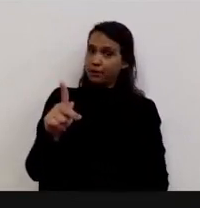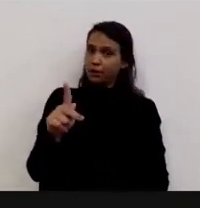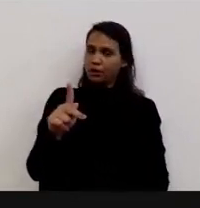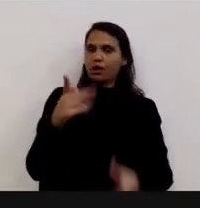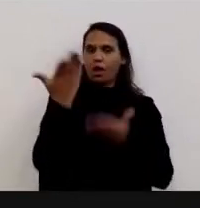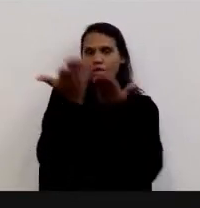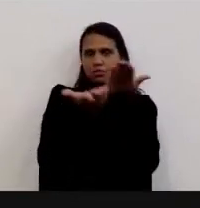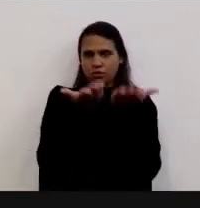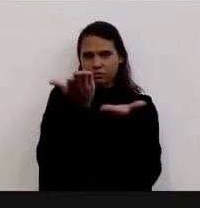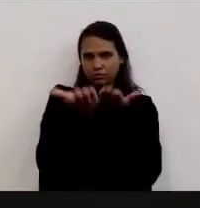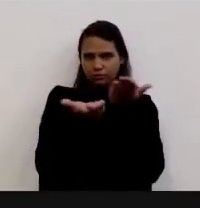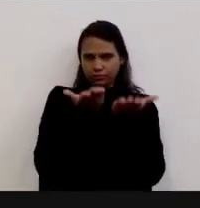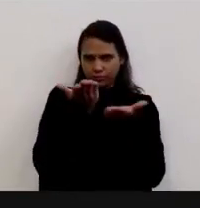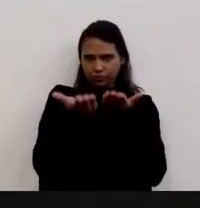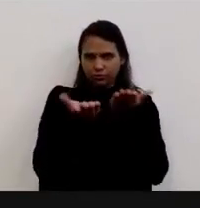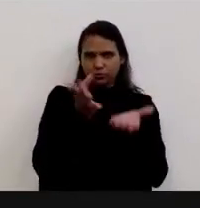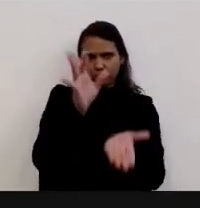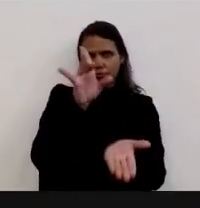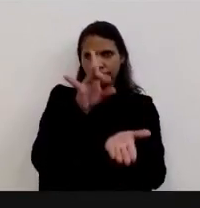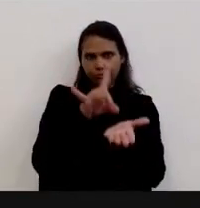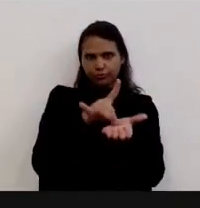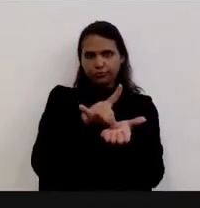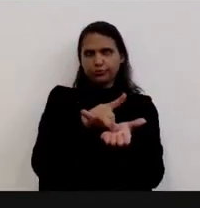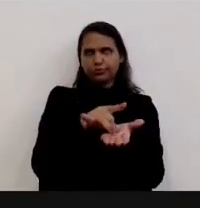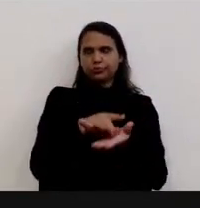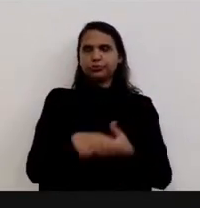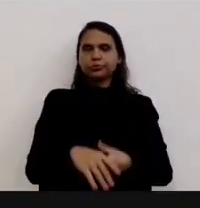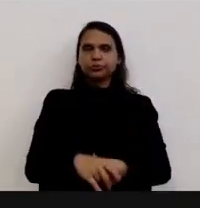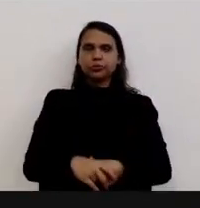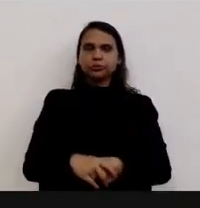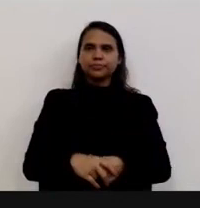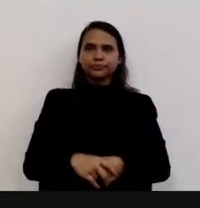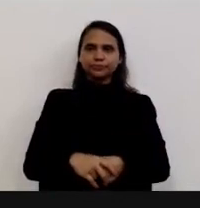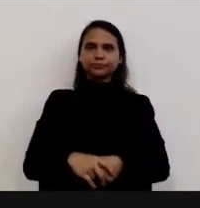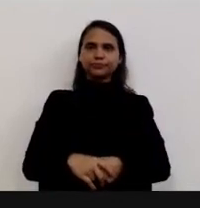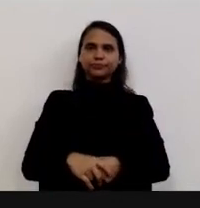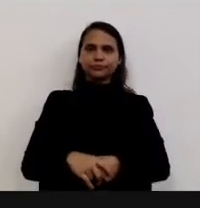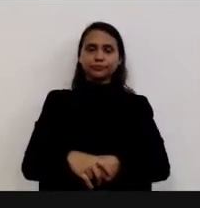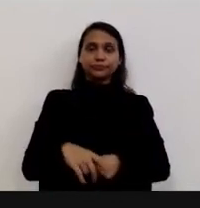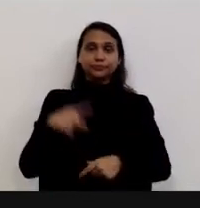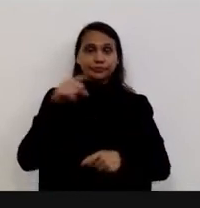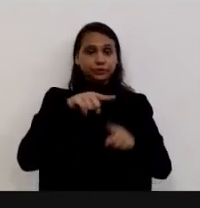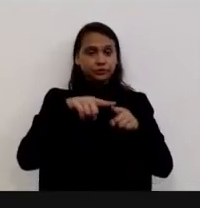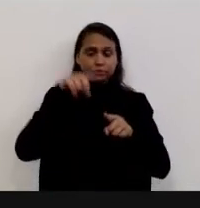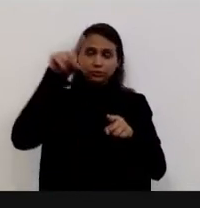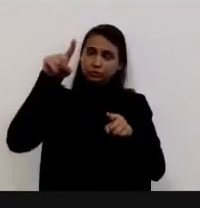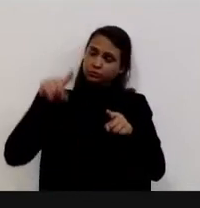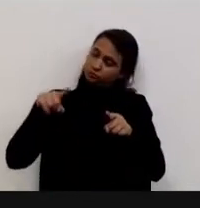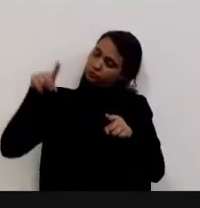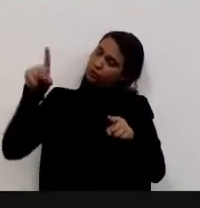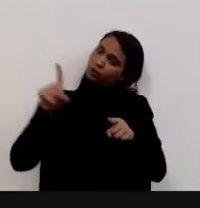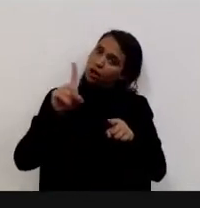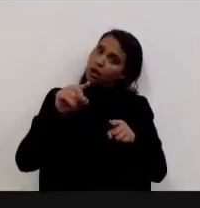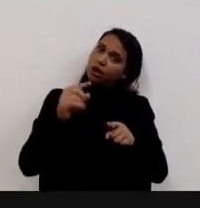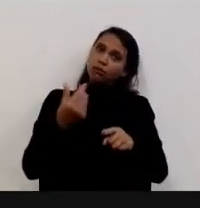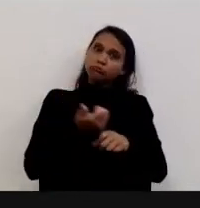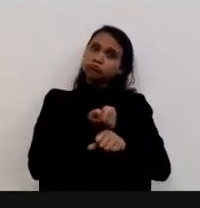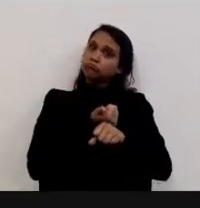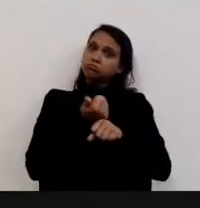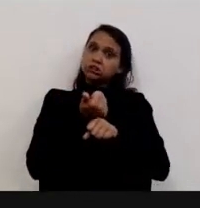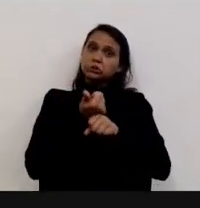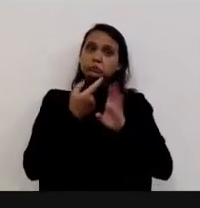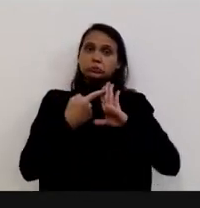atendimento do registro oficial em relação a essa demanda. Tá? E esse gráfico, gente, é o que a gente tem de melhor para mostrar